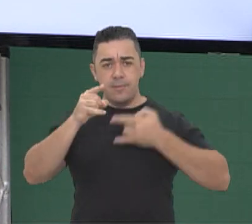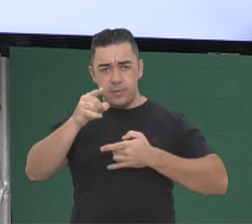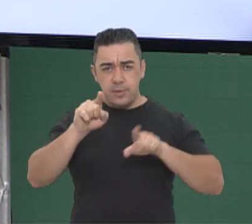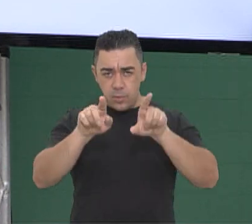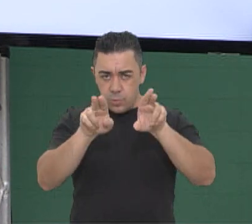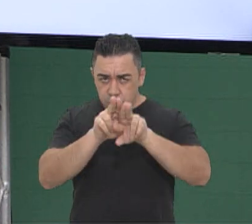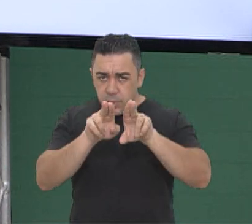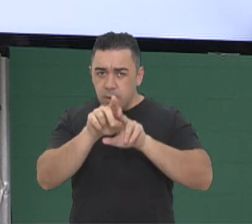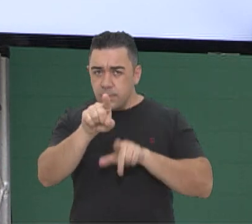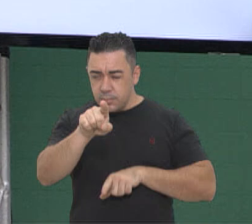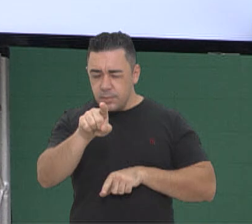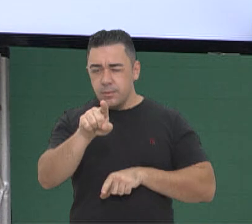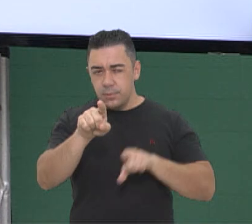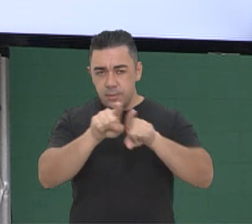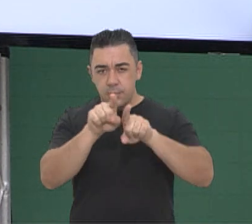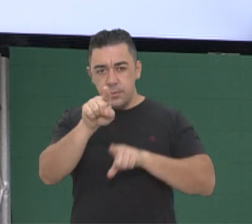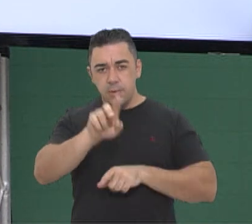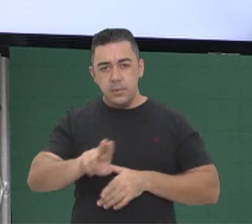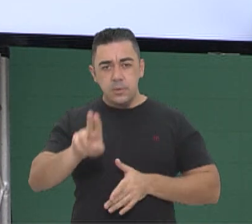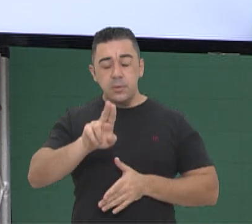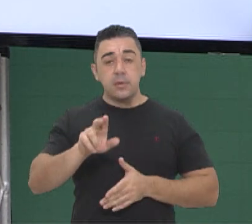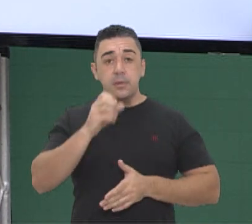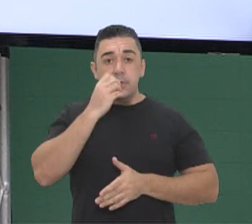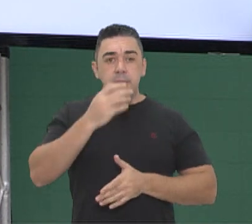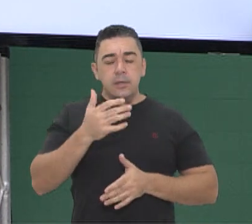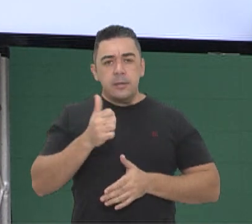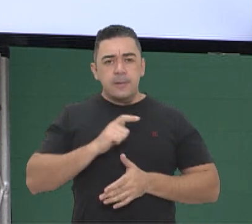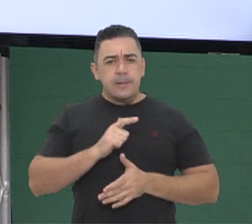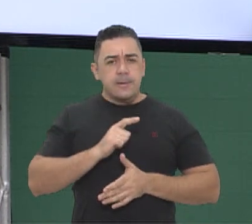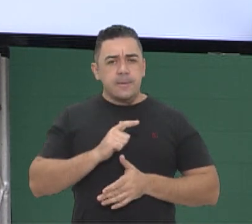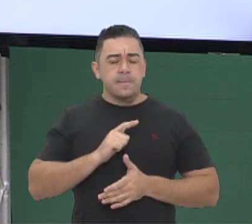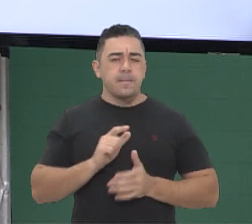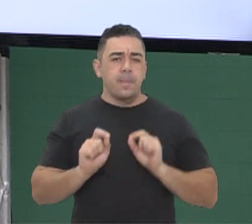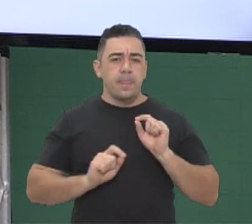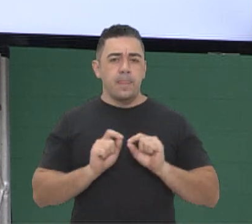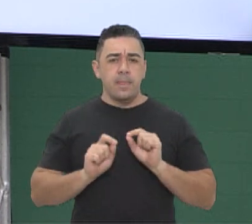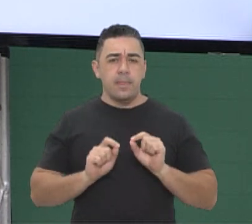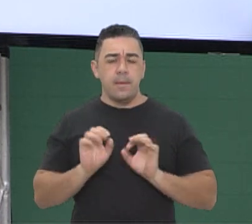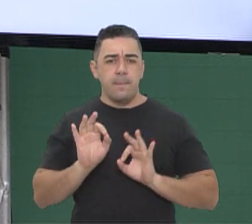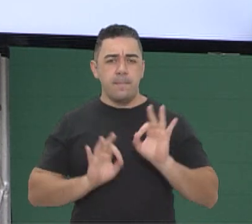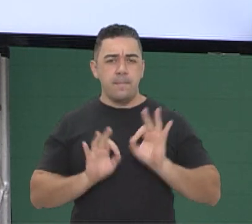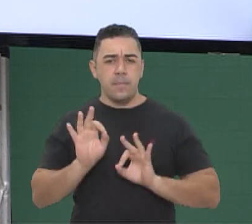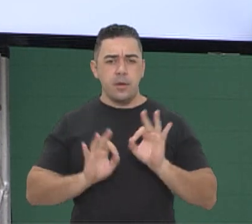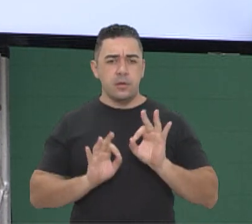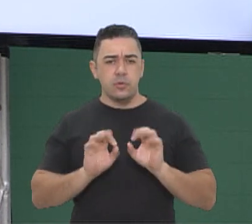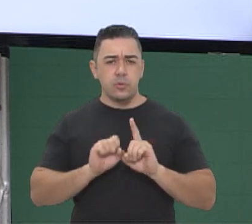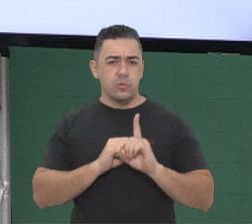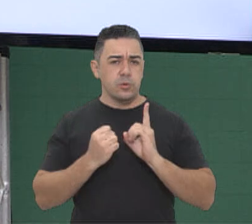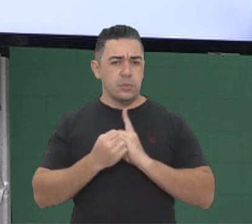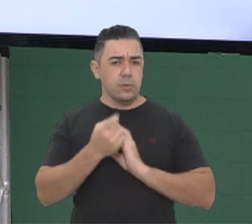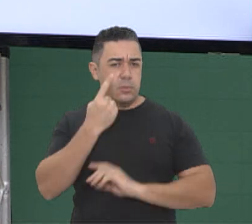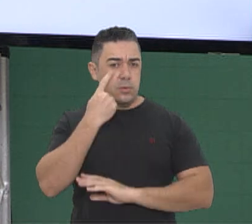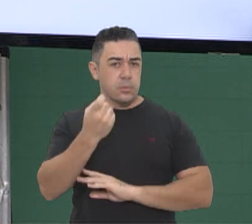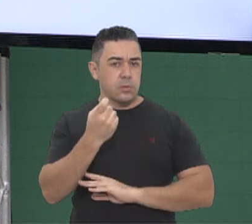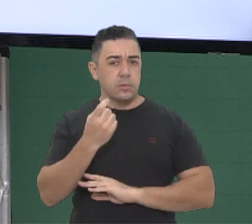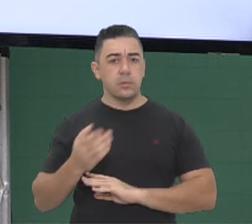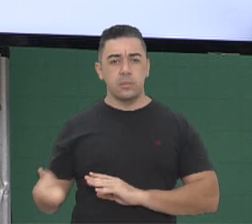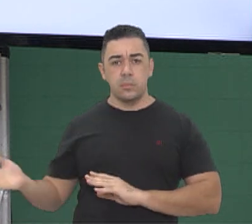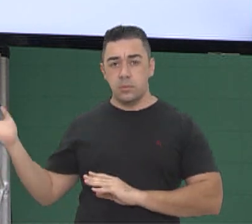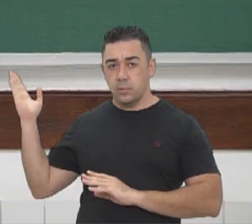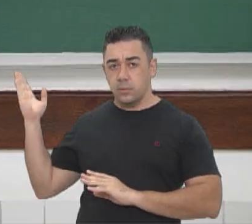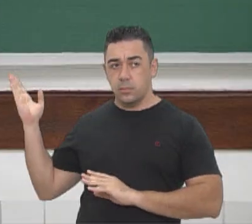sua também? Vão a beneficiar-se de planos sociais. E aí o professor chama a atenção. Observe